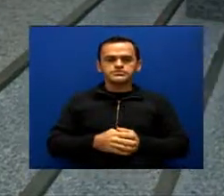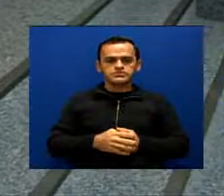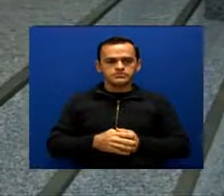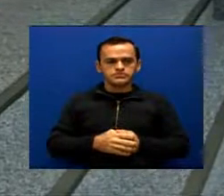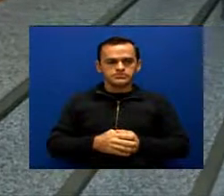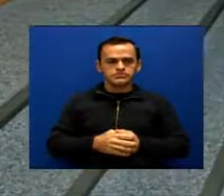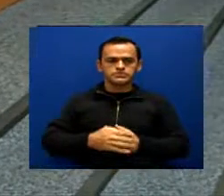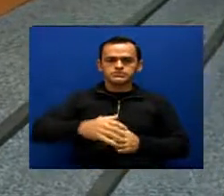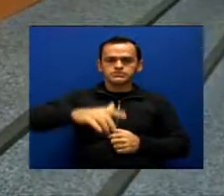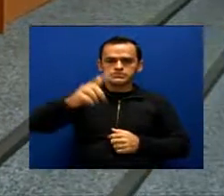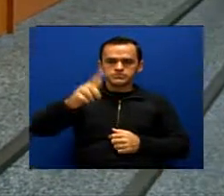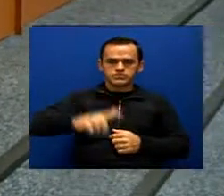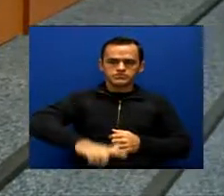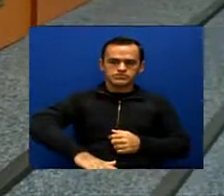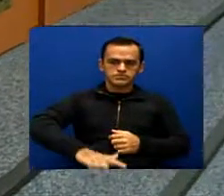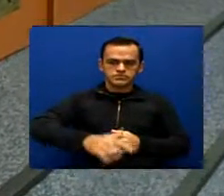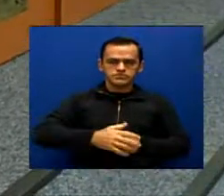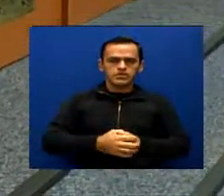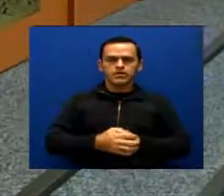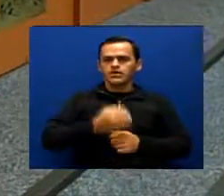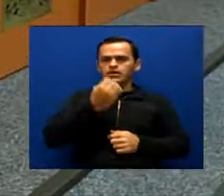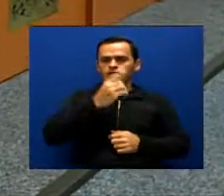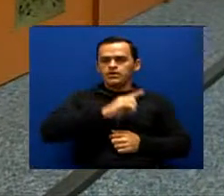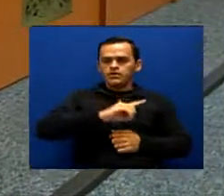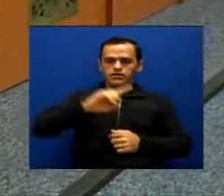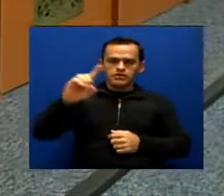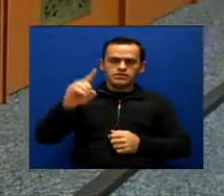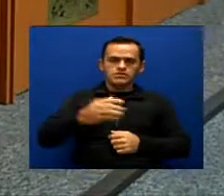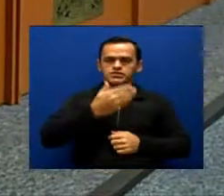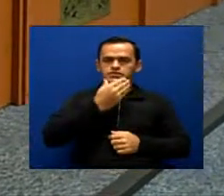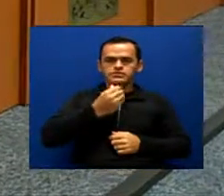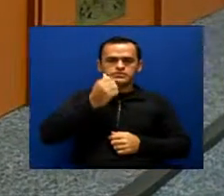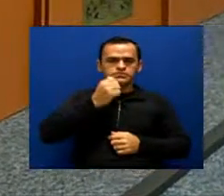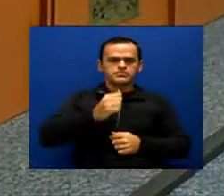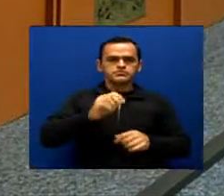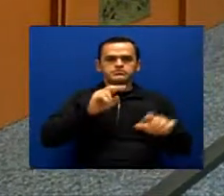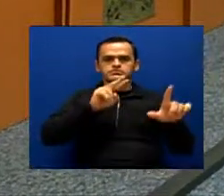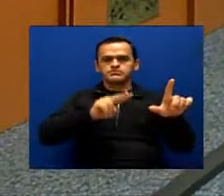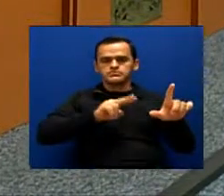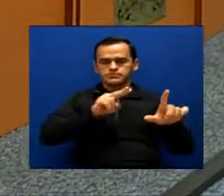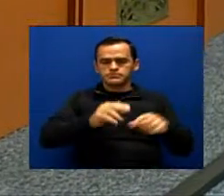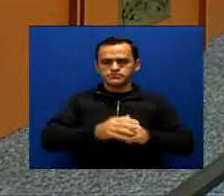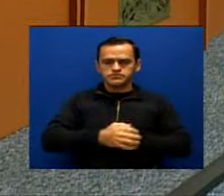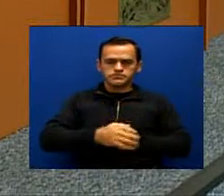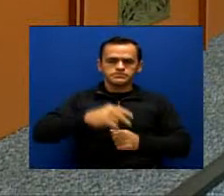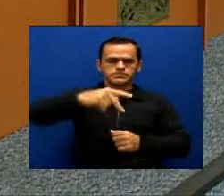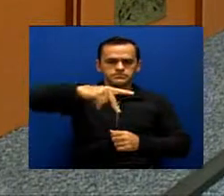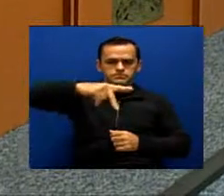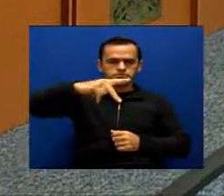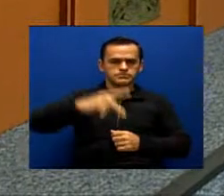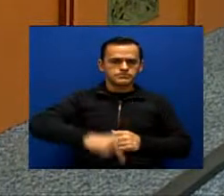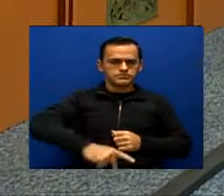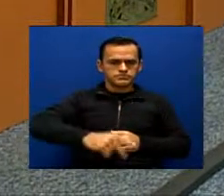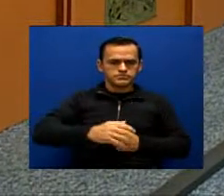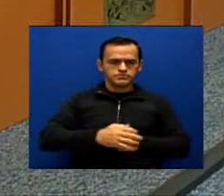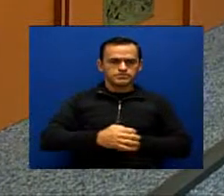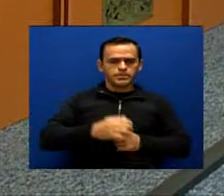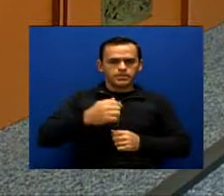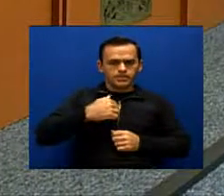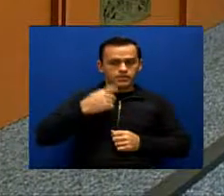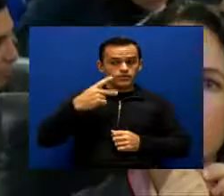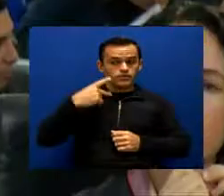Mais uma vez, desejo um bom dia a todas e a todos que nos assistem. Senhor presidente, antes de ser